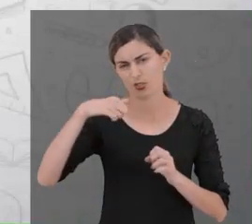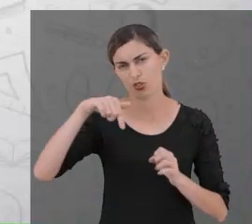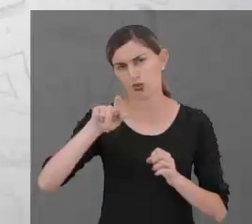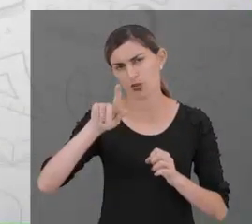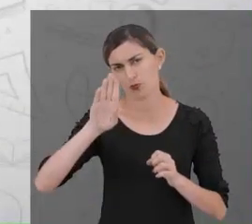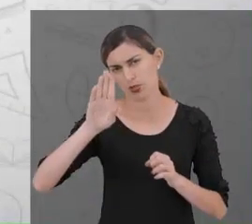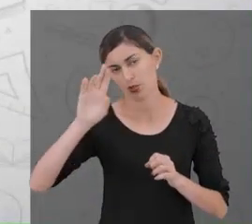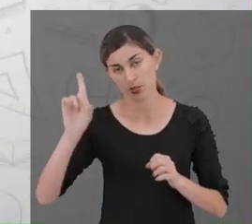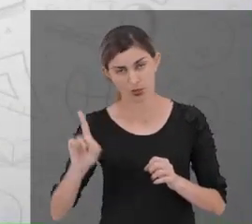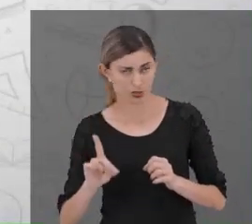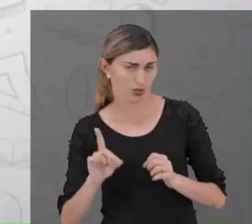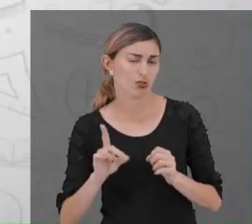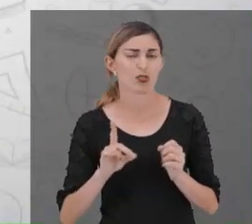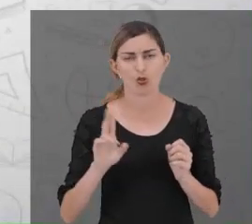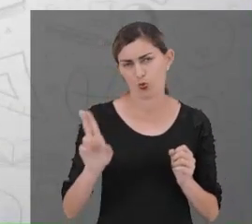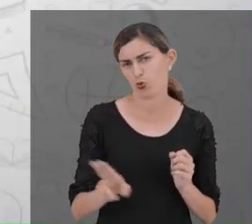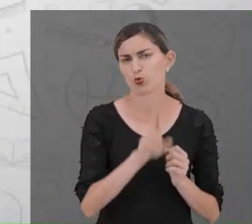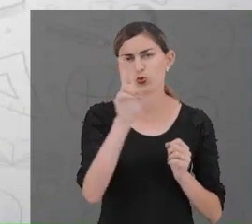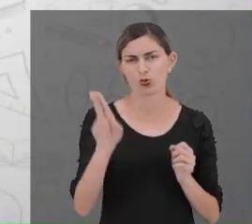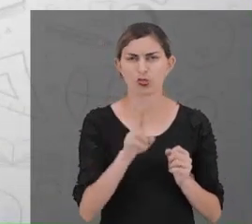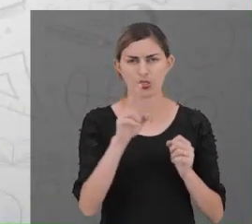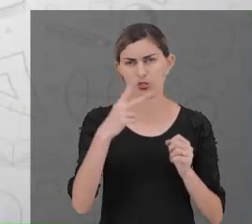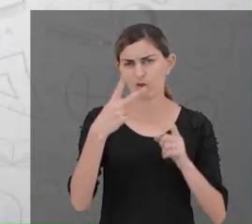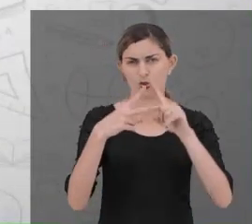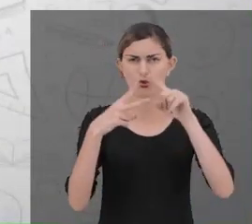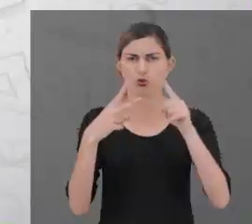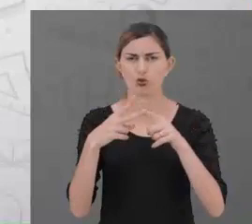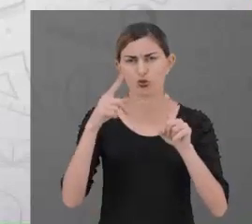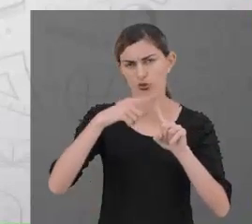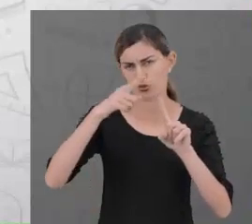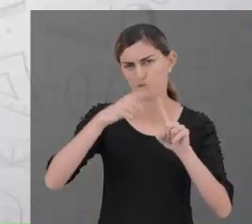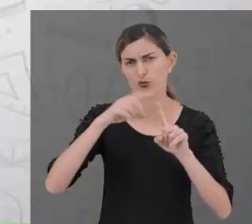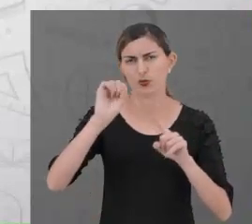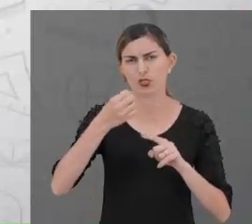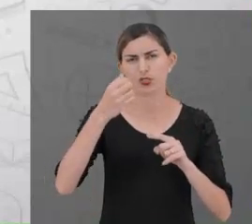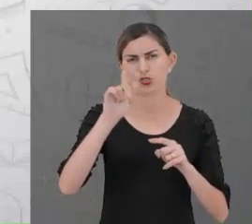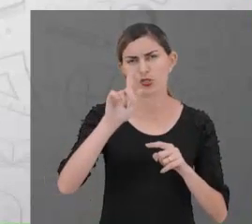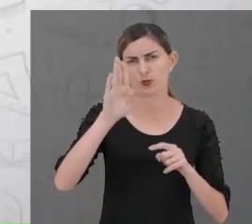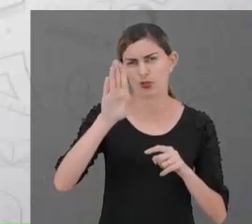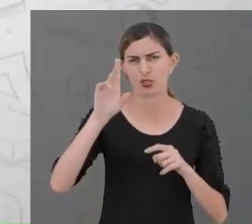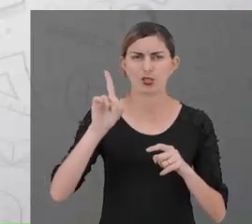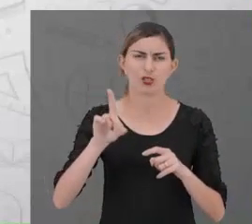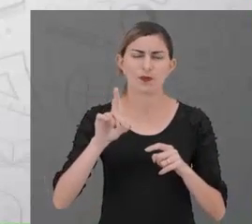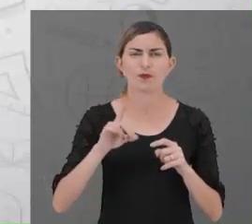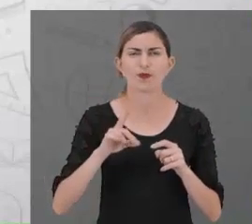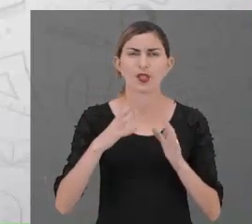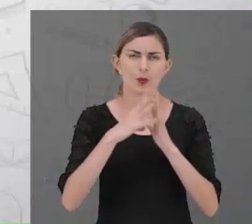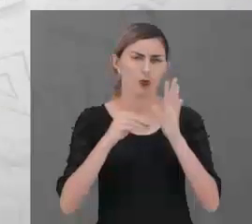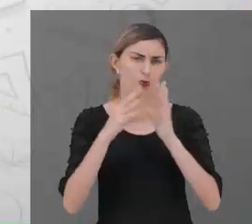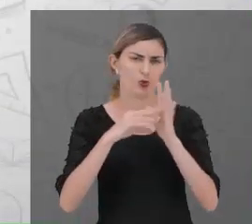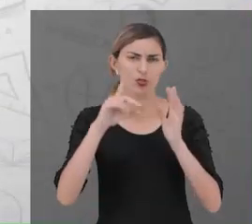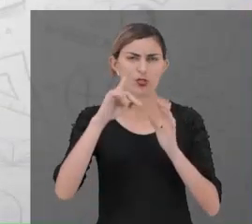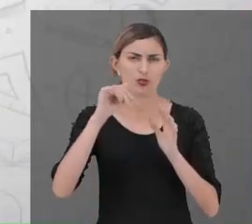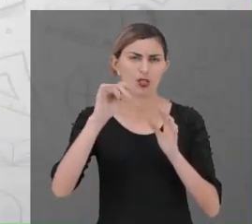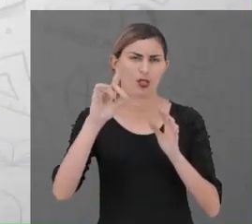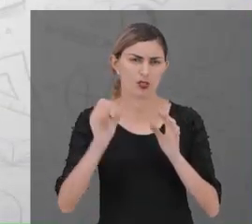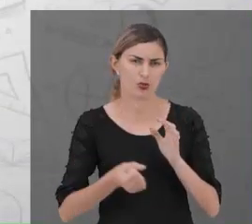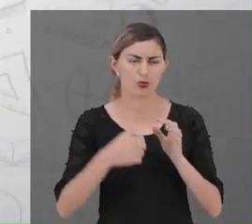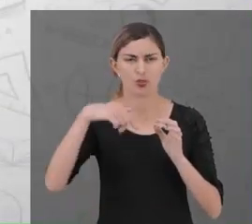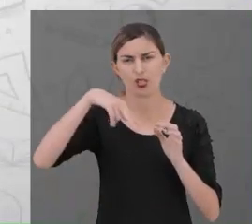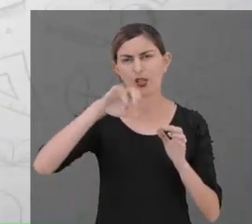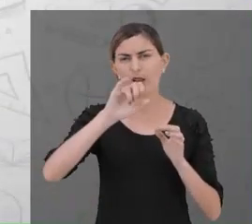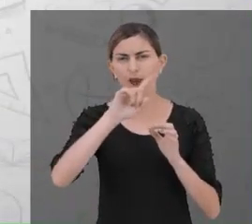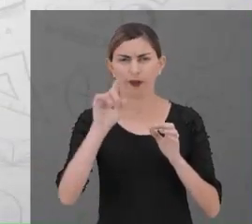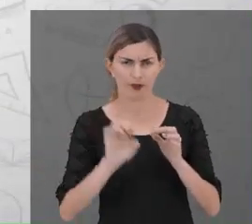num SGBD. No nosso caso, nós utilizaremos dois tipos de SGBDs. Ao definir um modelo de dados